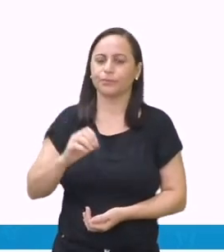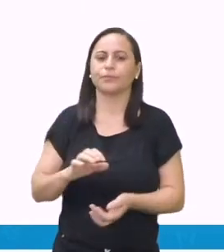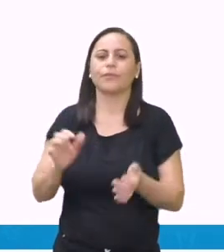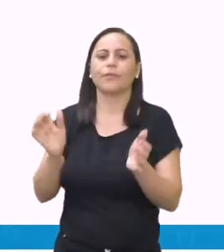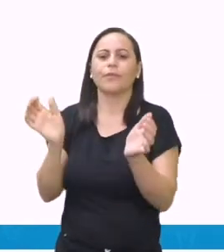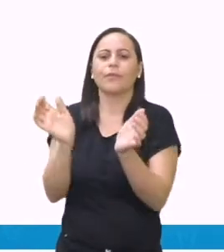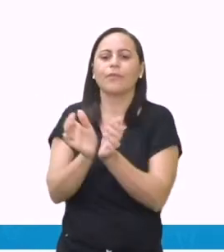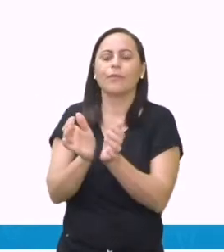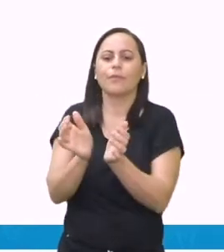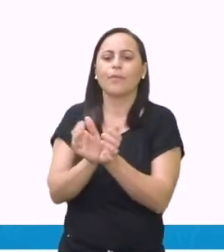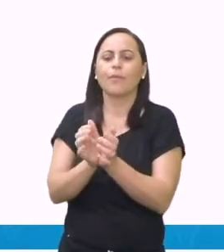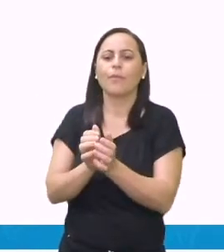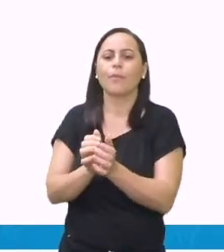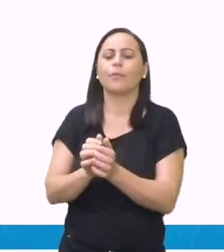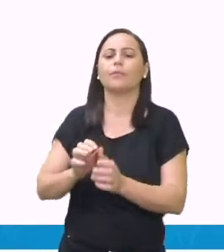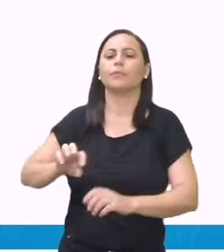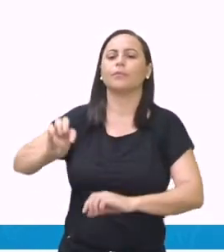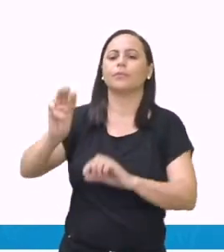unidades.